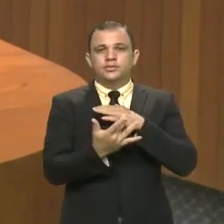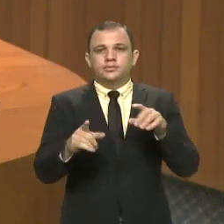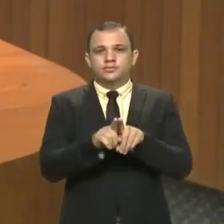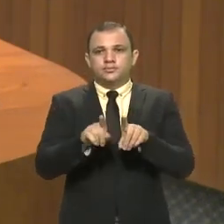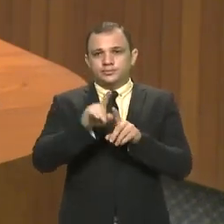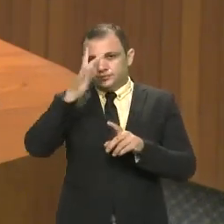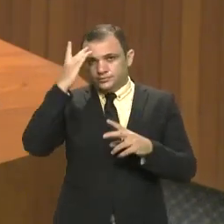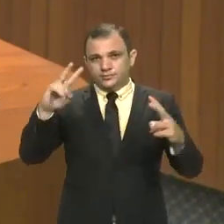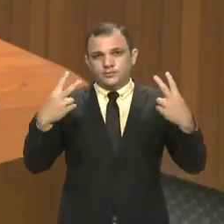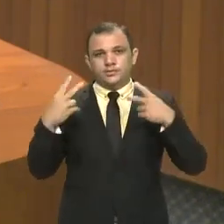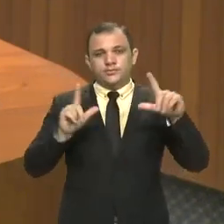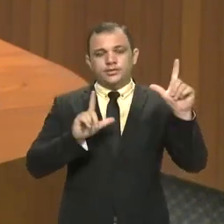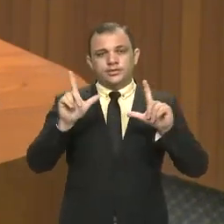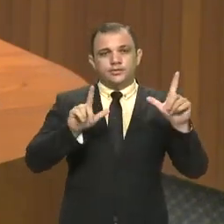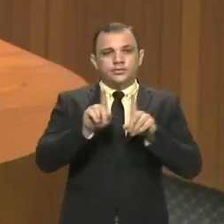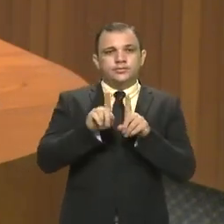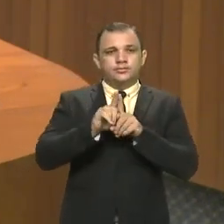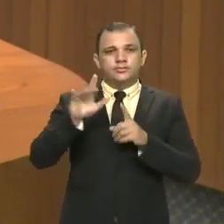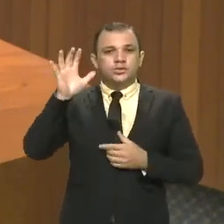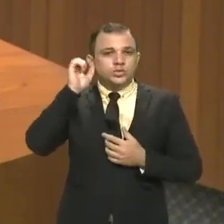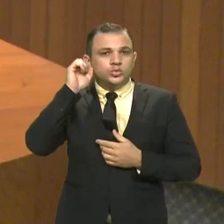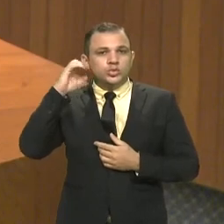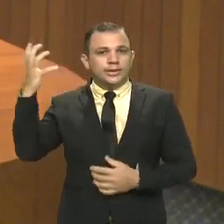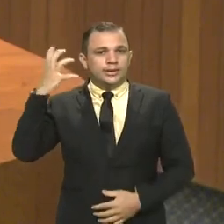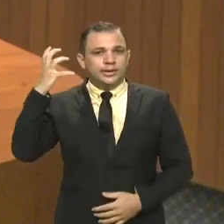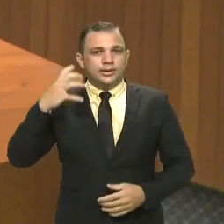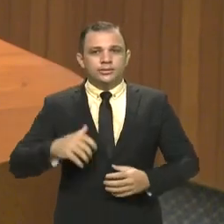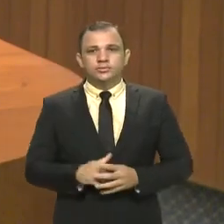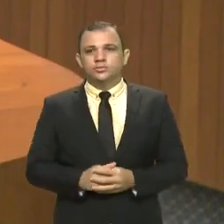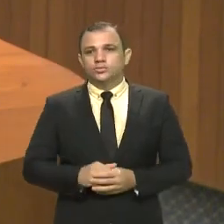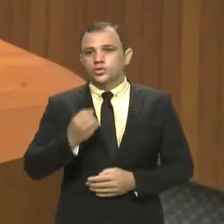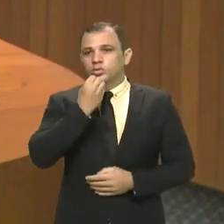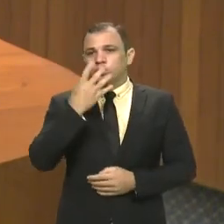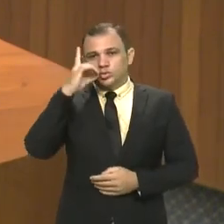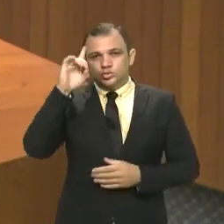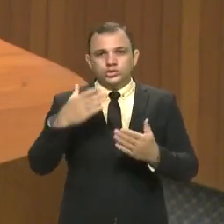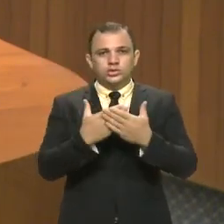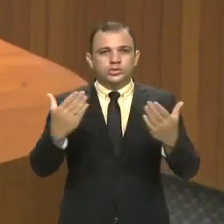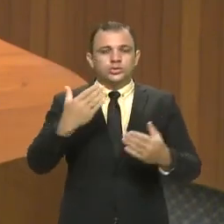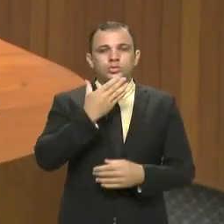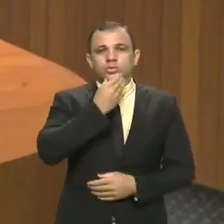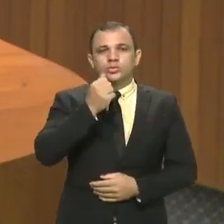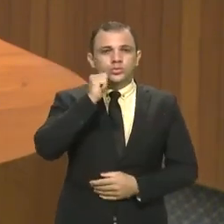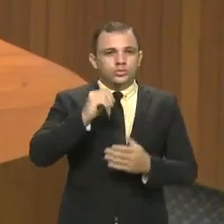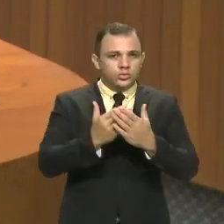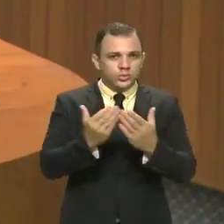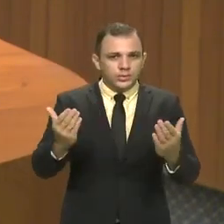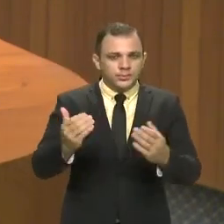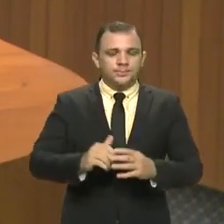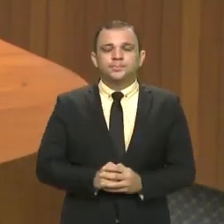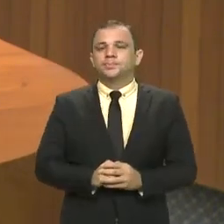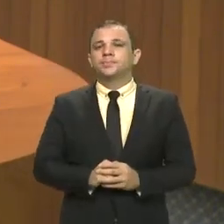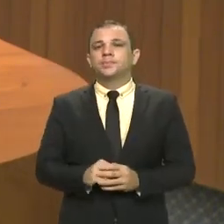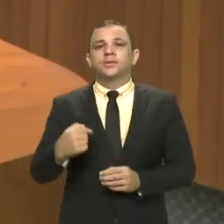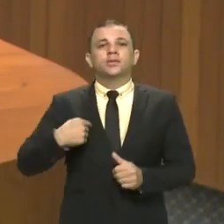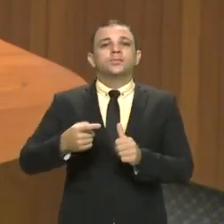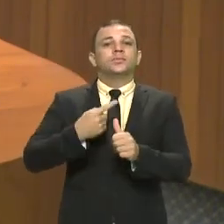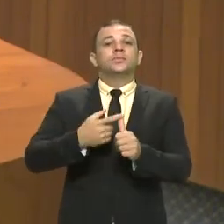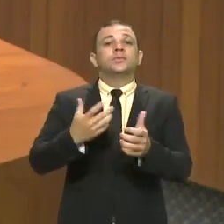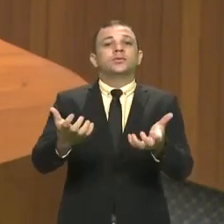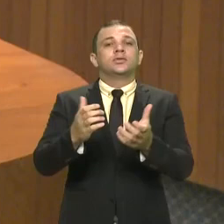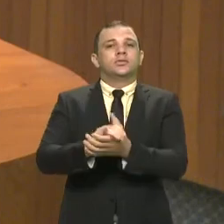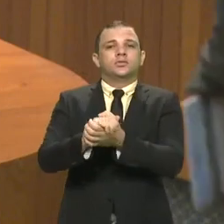TV, ouvintes da rádio, meu cordial bom dia a todos e a todas. Gostaria inicialmente de cumprimentar